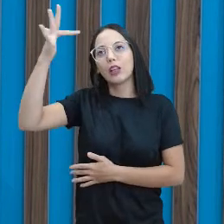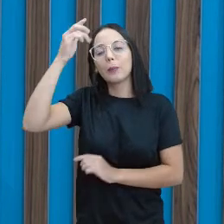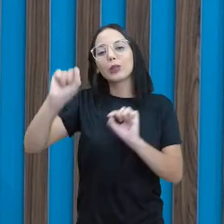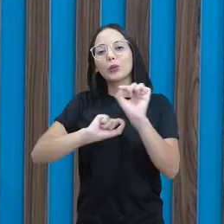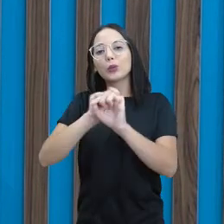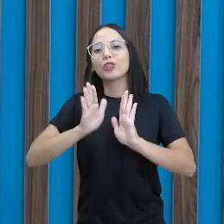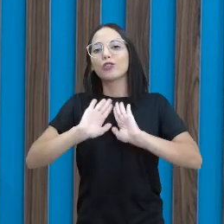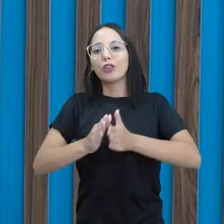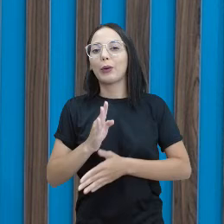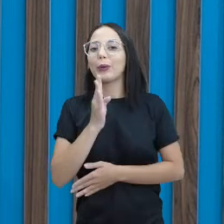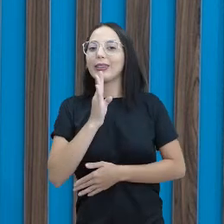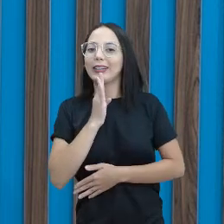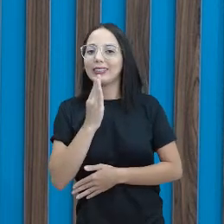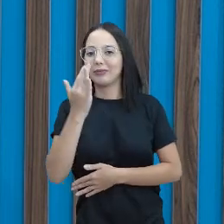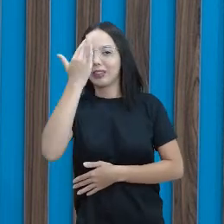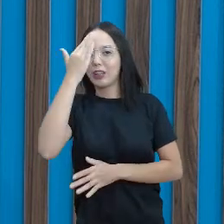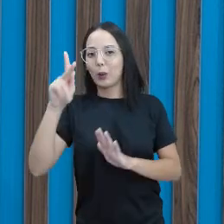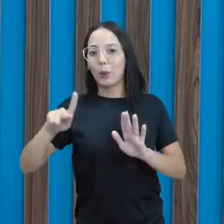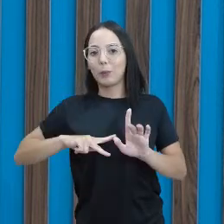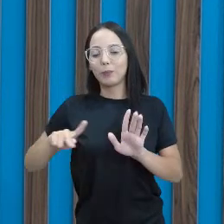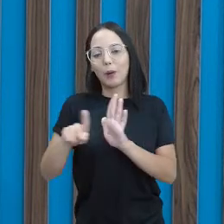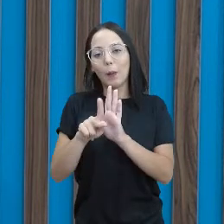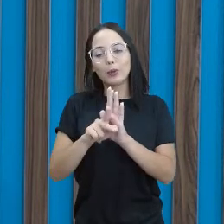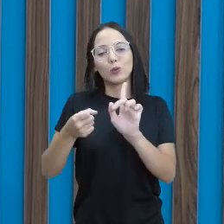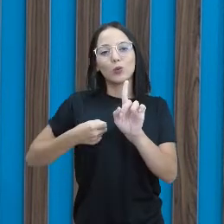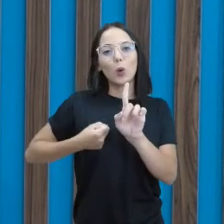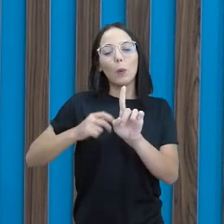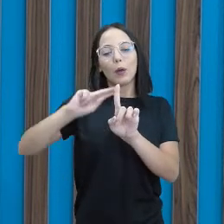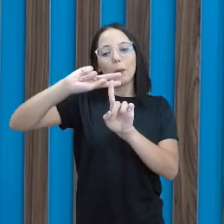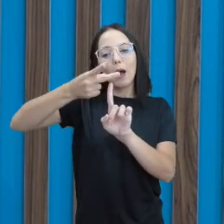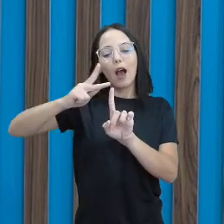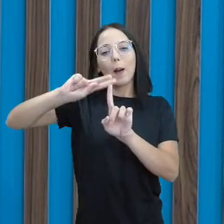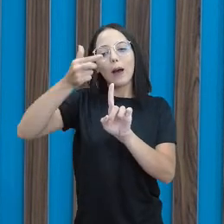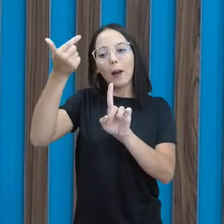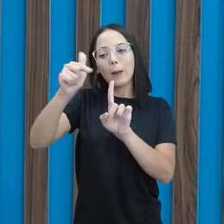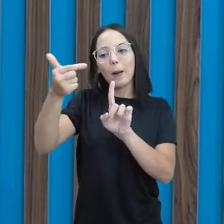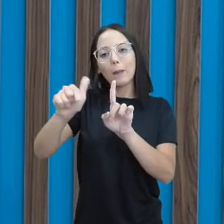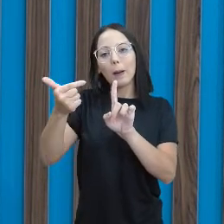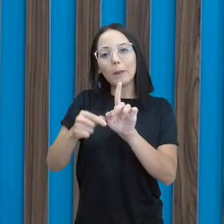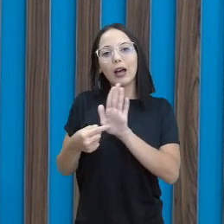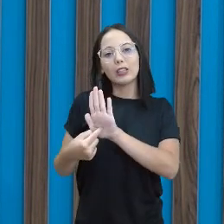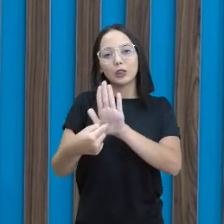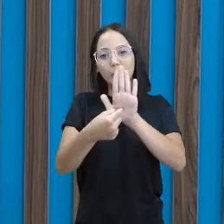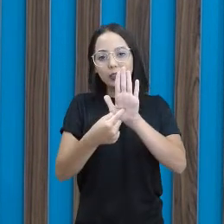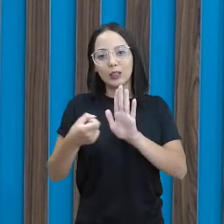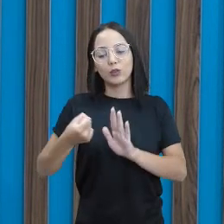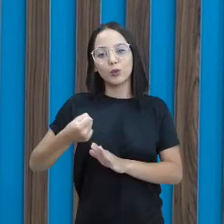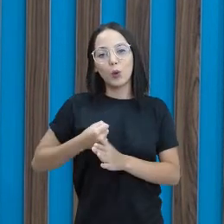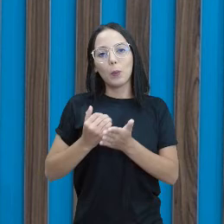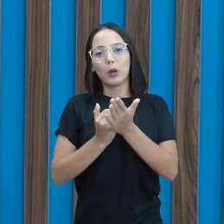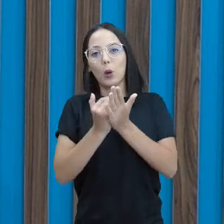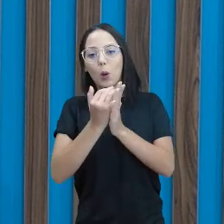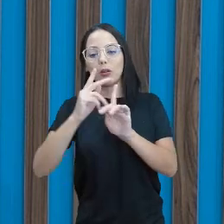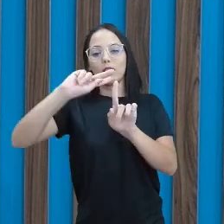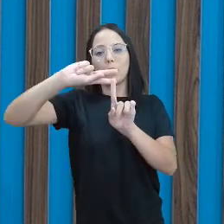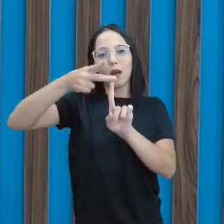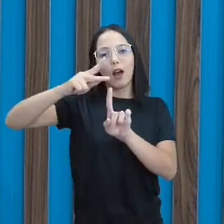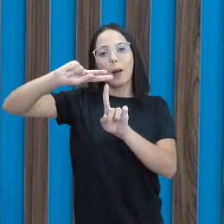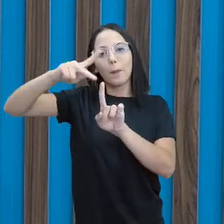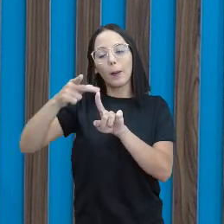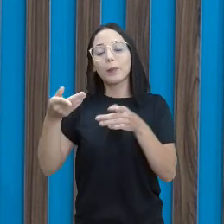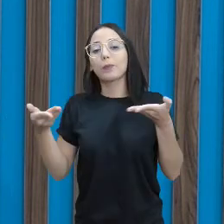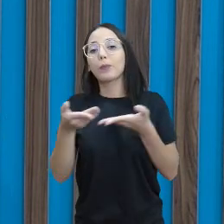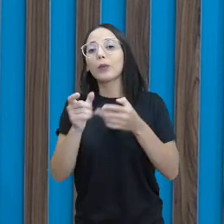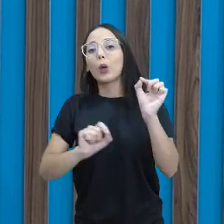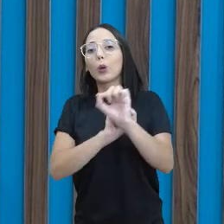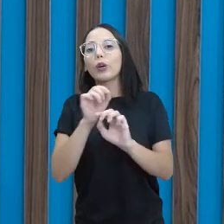gente conhece inicialmente como potência, dessa repetição do número sendo expressa ali no númerozinho de cima, né, no expoente, e agora